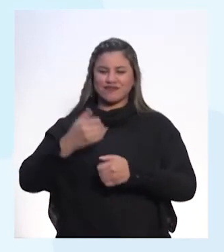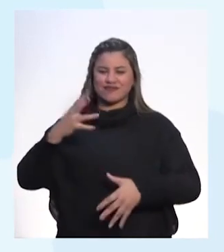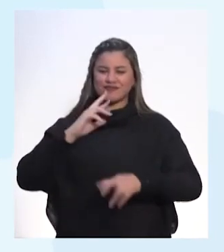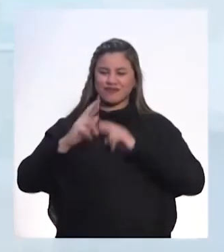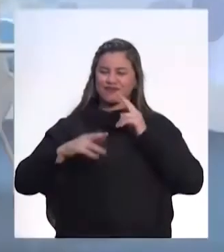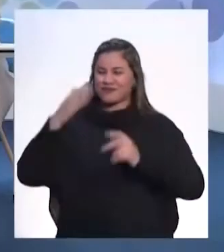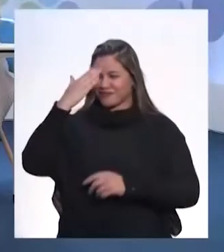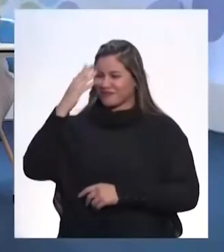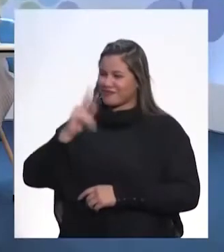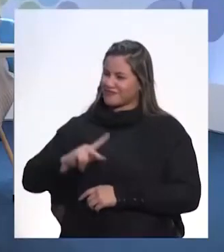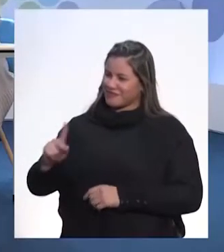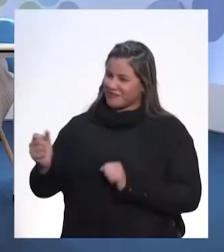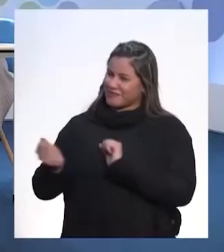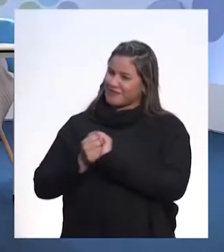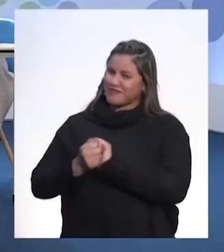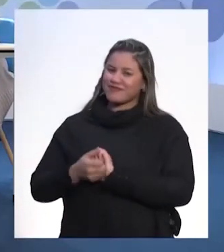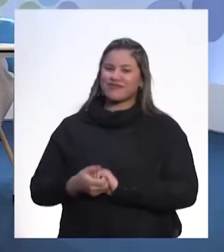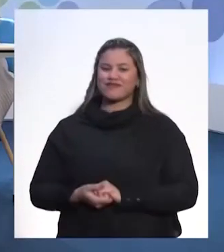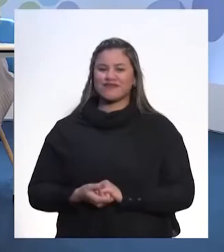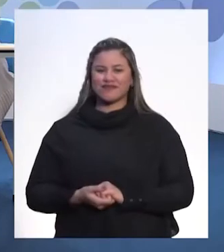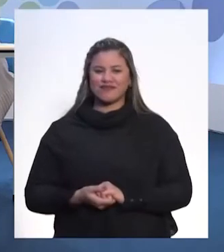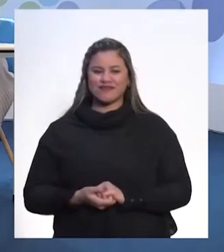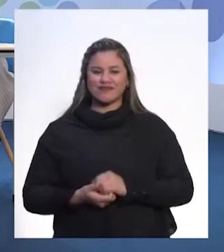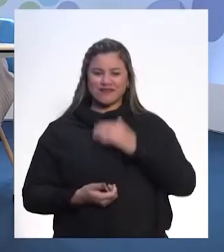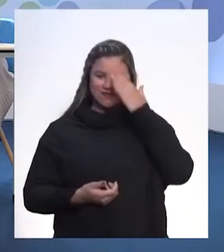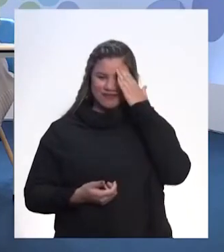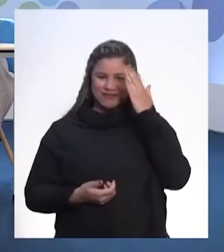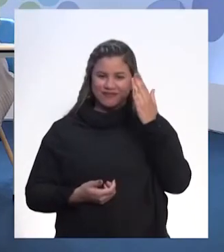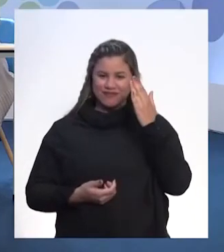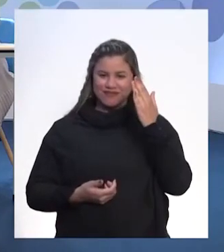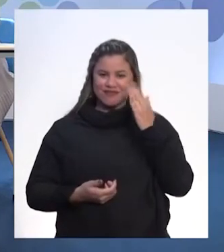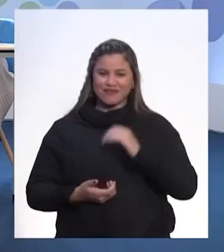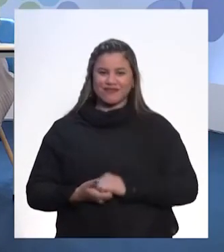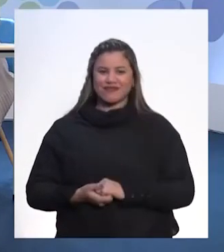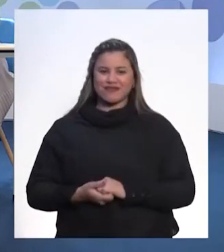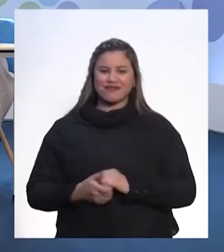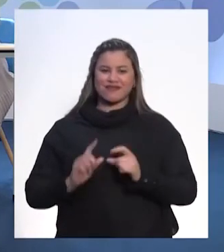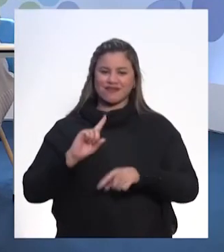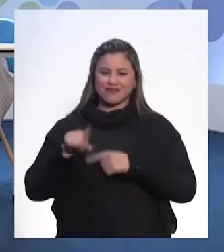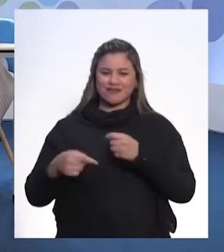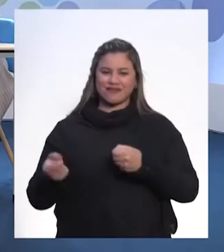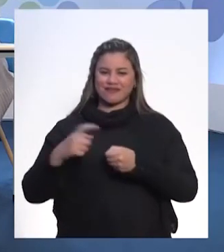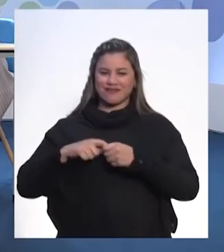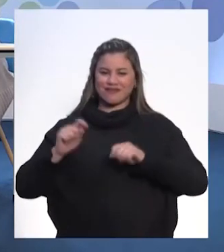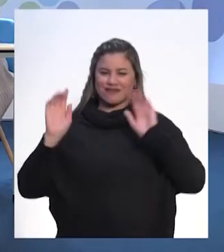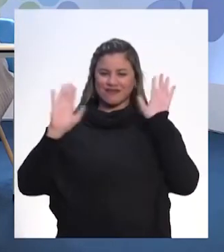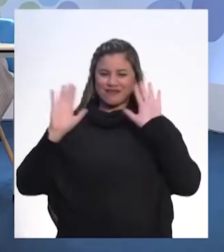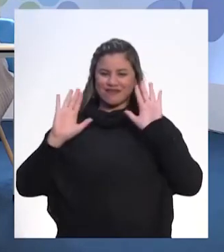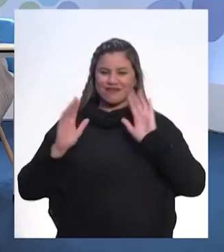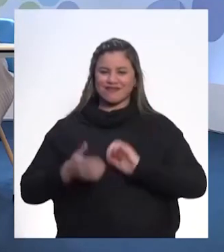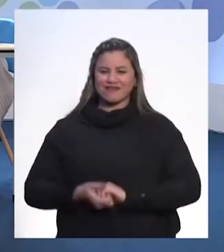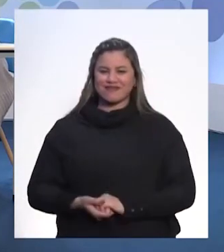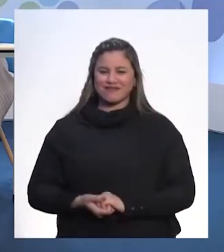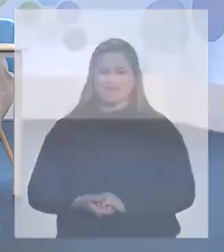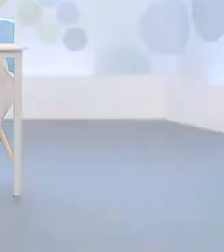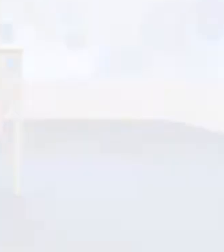Obrigada, Fê, pela participação. Obrigada, professora. E a gente volta na próxima aula. Tchau, gente. A gente se vê.